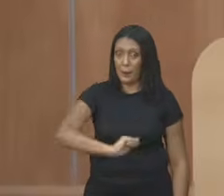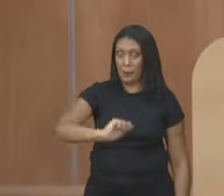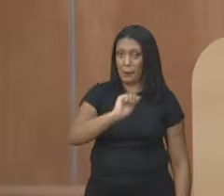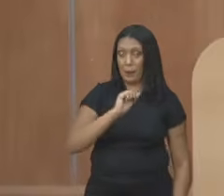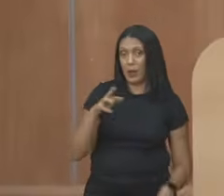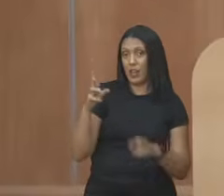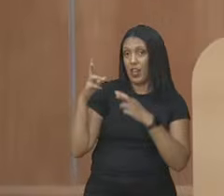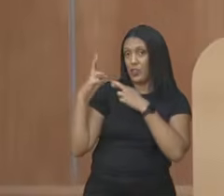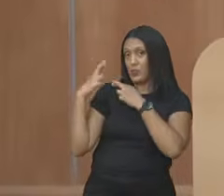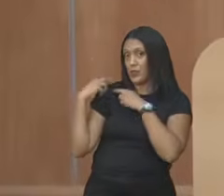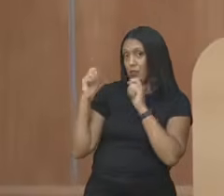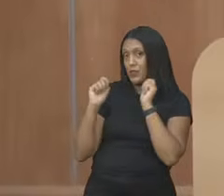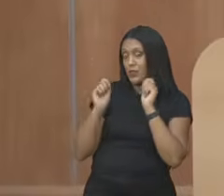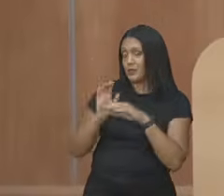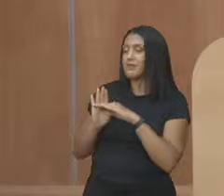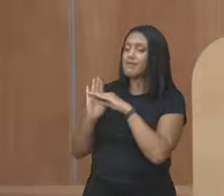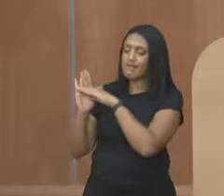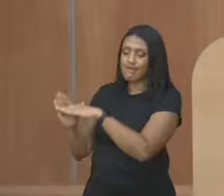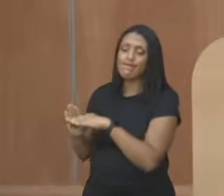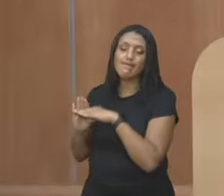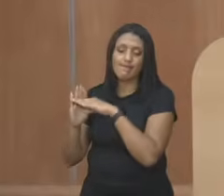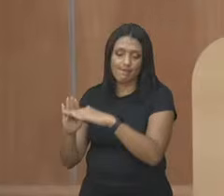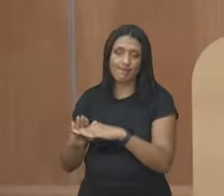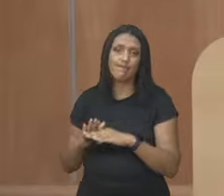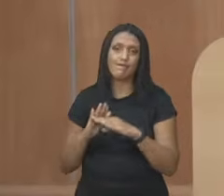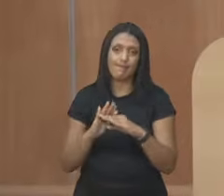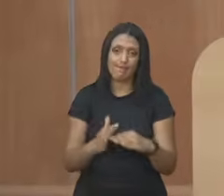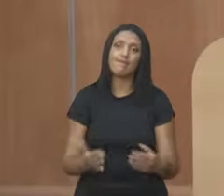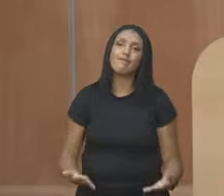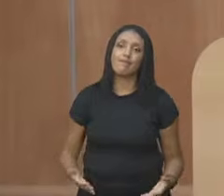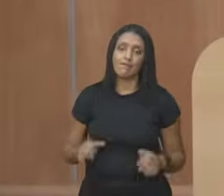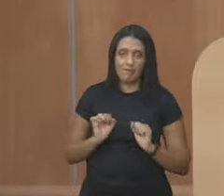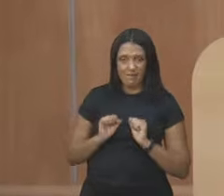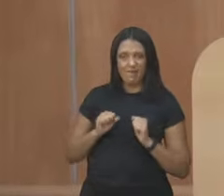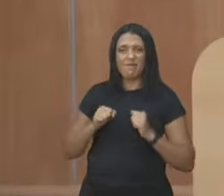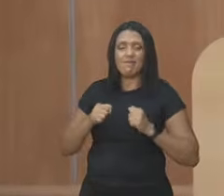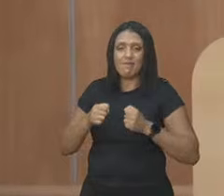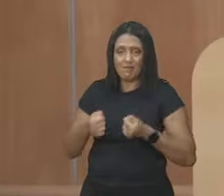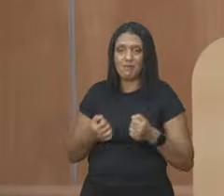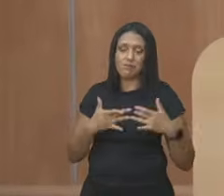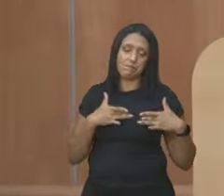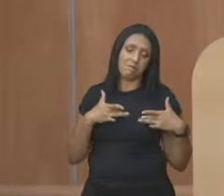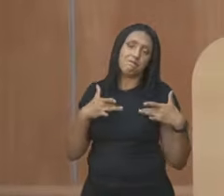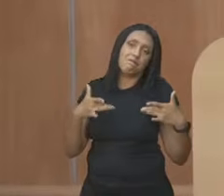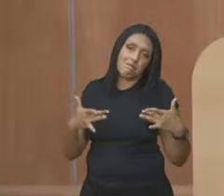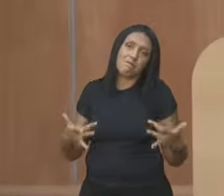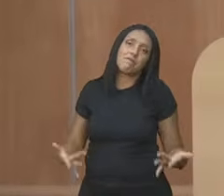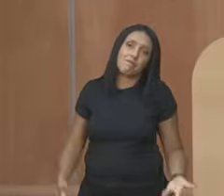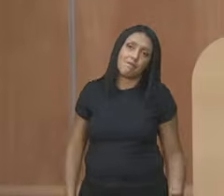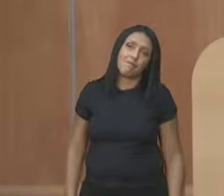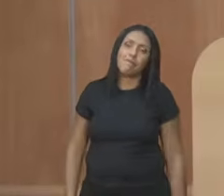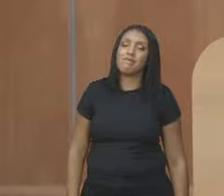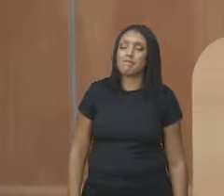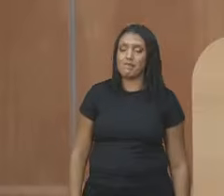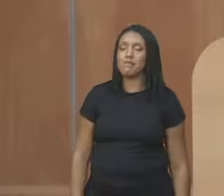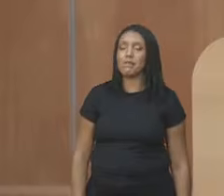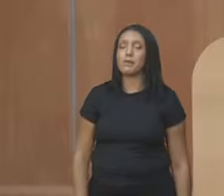família, uma mãe, um pai, irmão, assim como eu, presenciei o sofrimento da minha mãe na perda dos 2